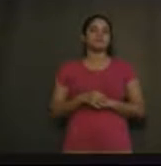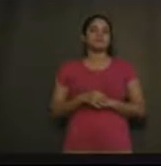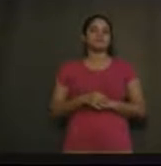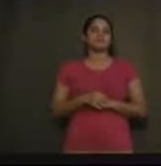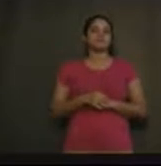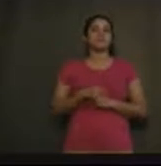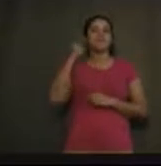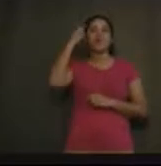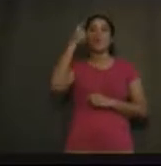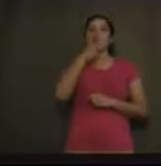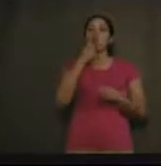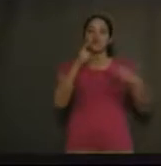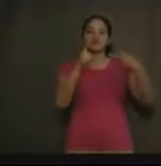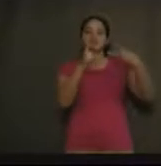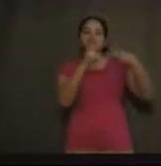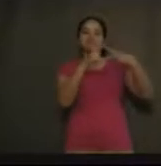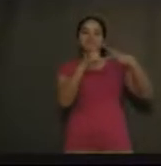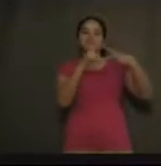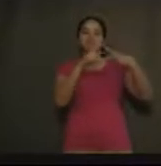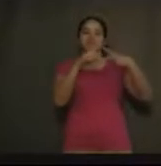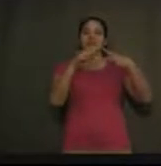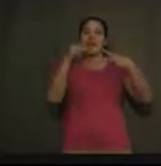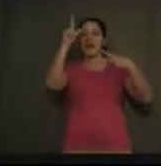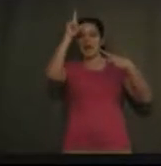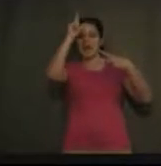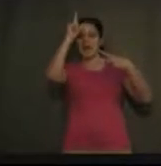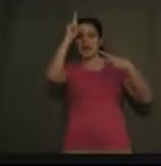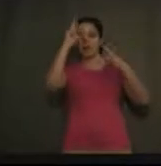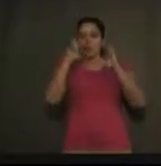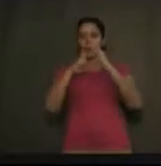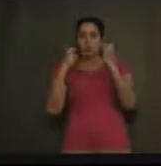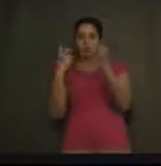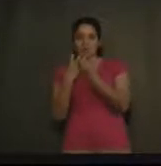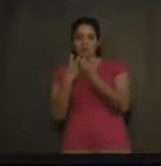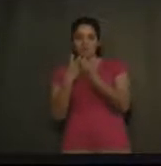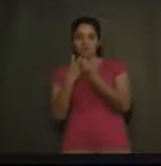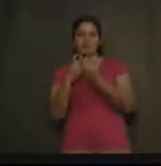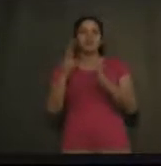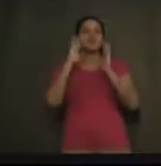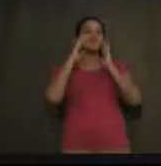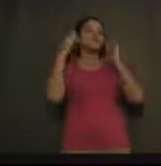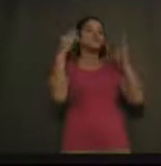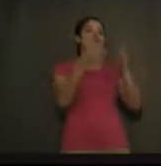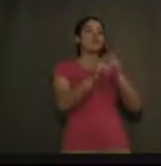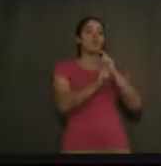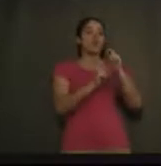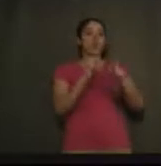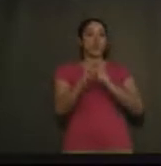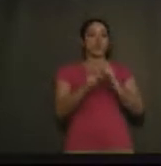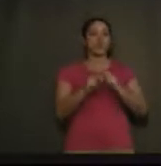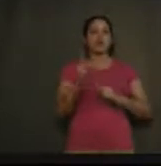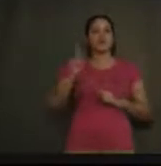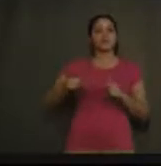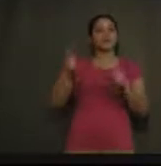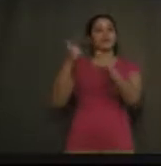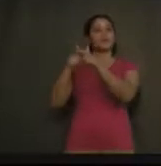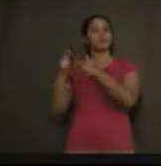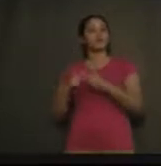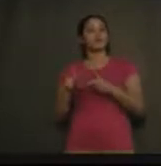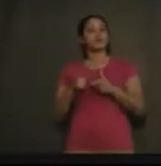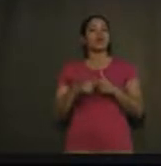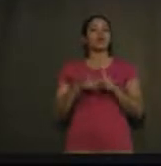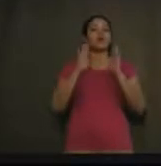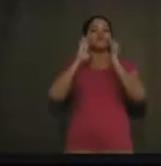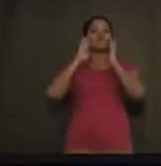Weierstrass. Ele focou de maneira muito inteligente, focou no que nós agora chamamos o problema